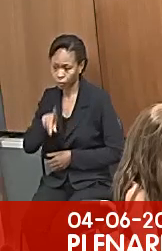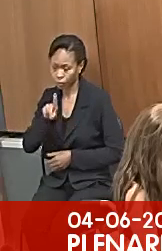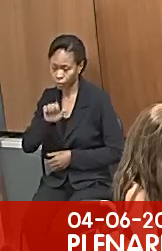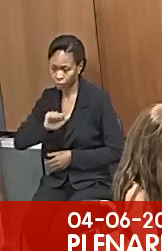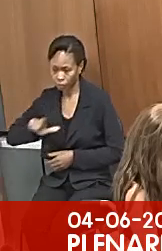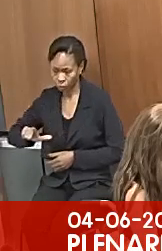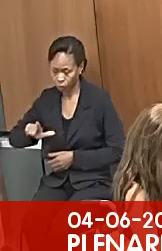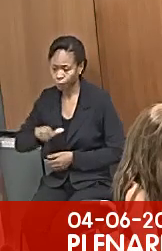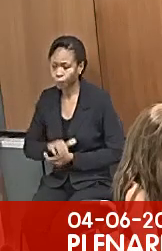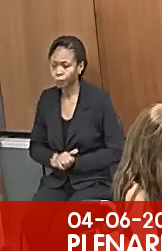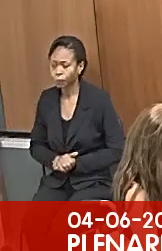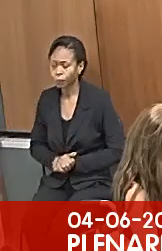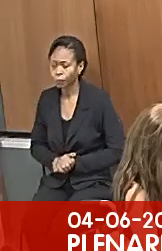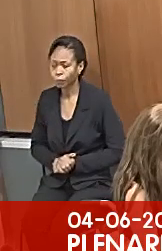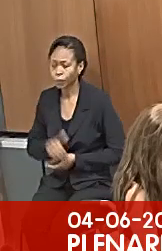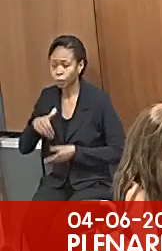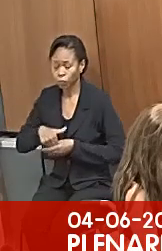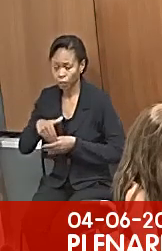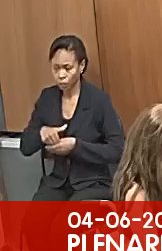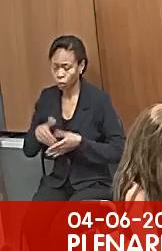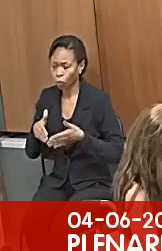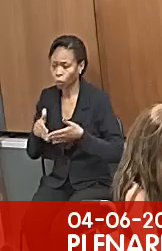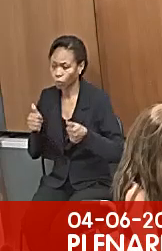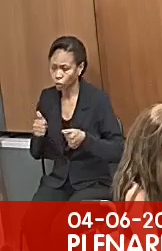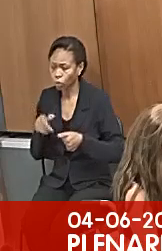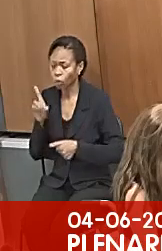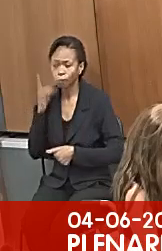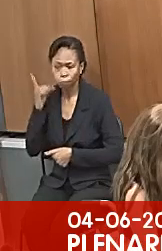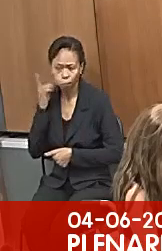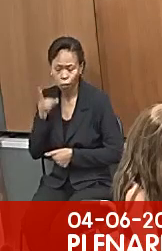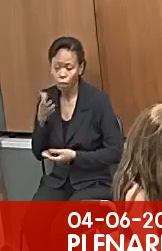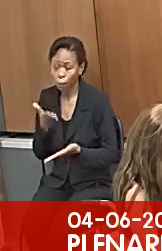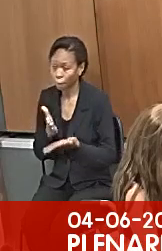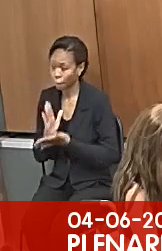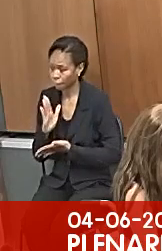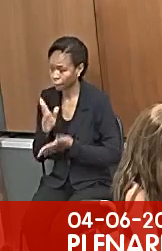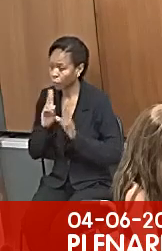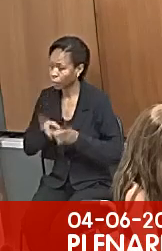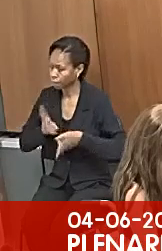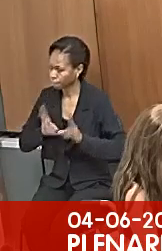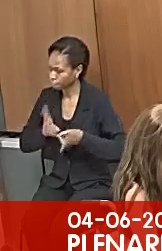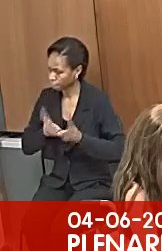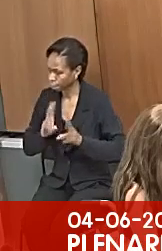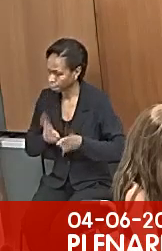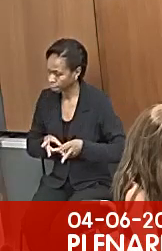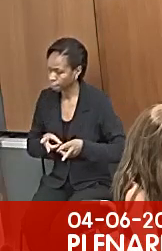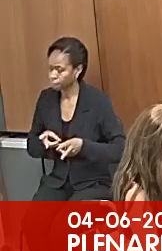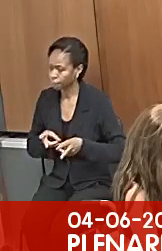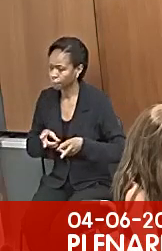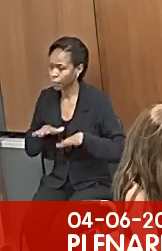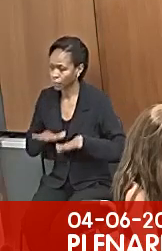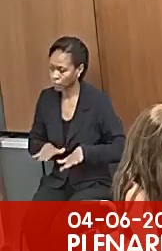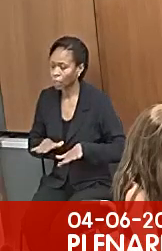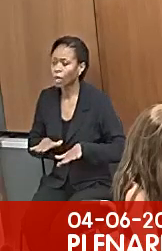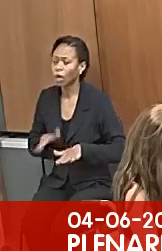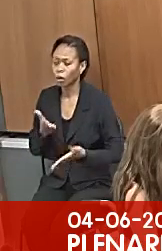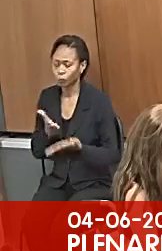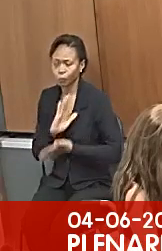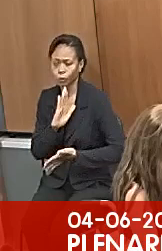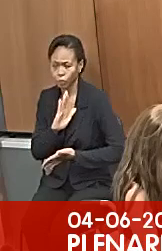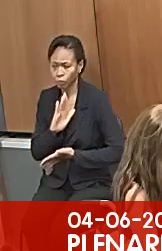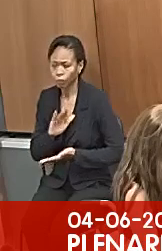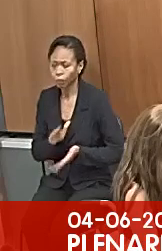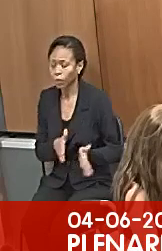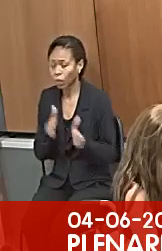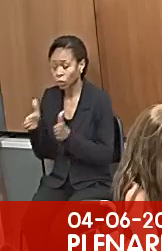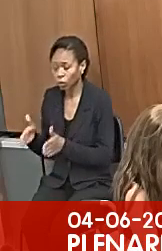Em votação, o requerimento. Os deputados que o aprovam permaneçam como se encontra. Aprovado.